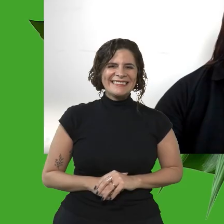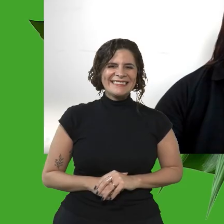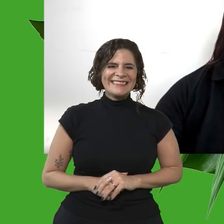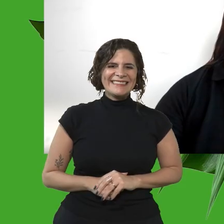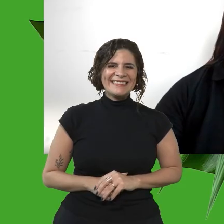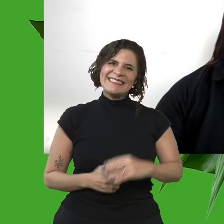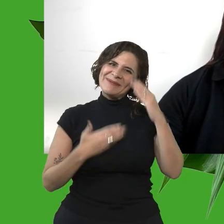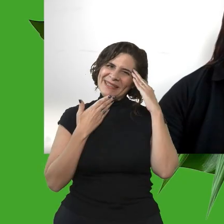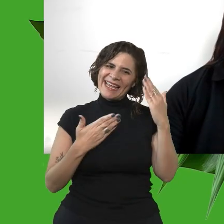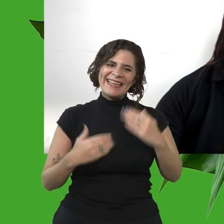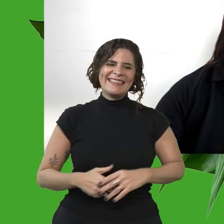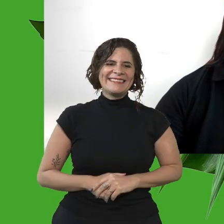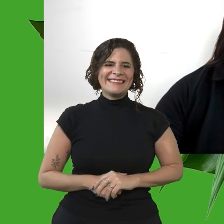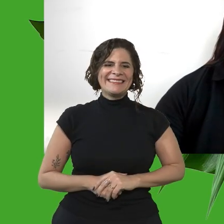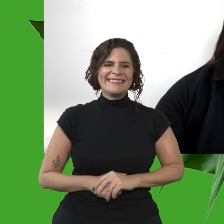Muito obrigada.